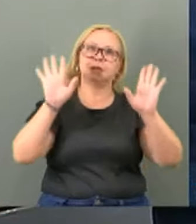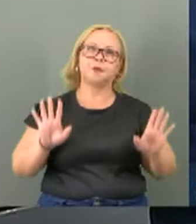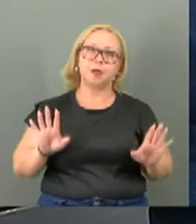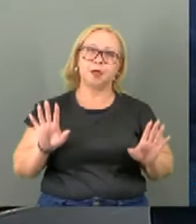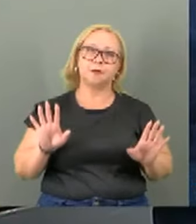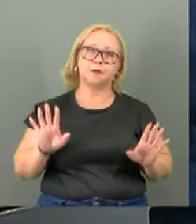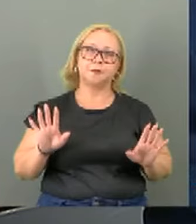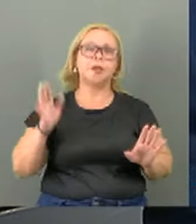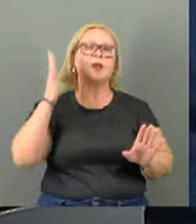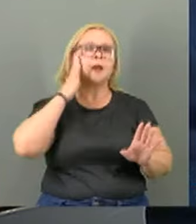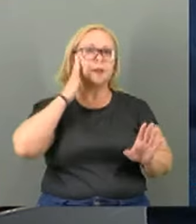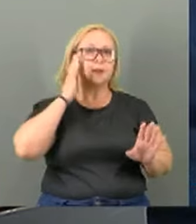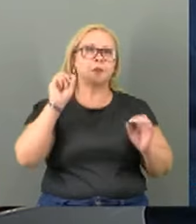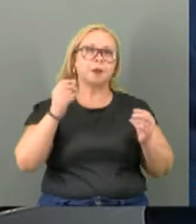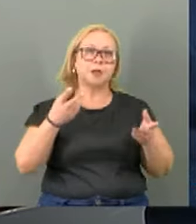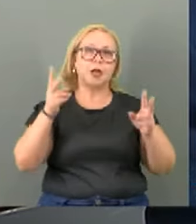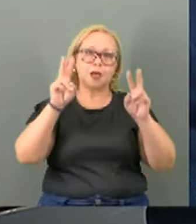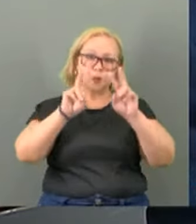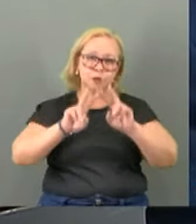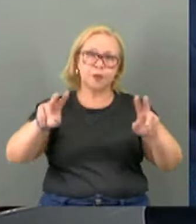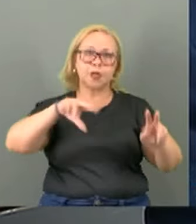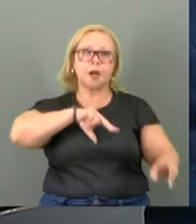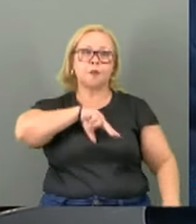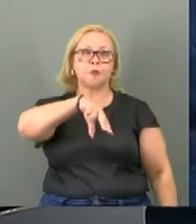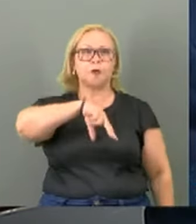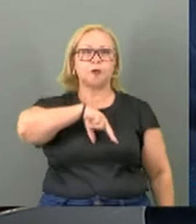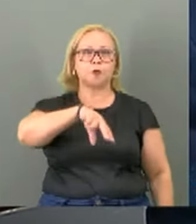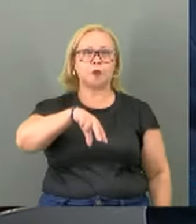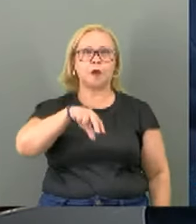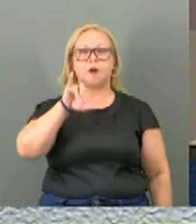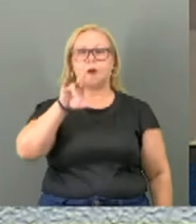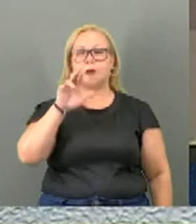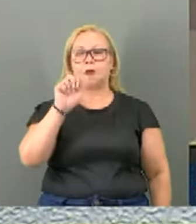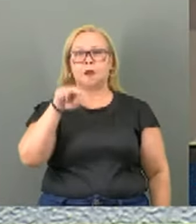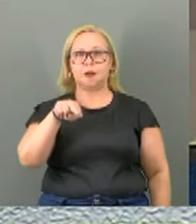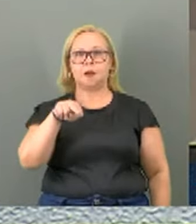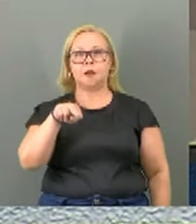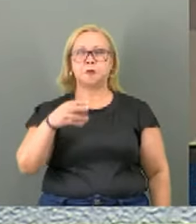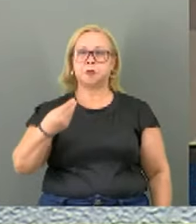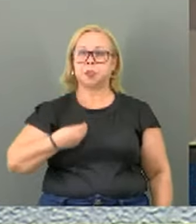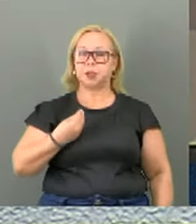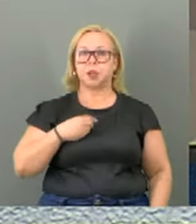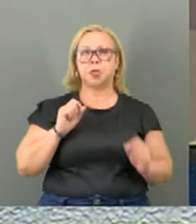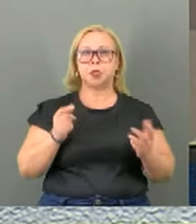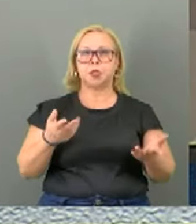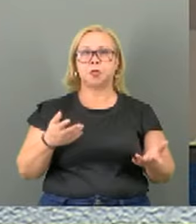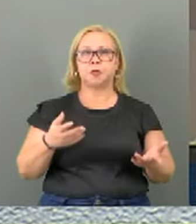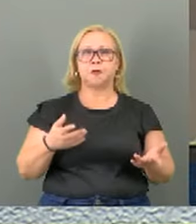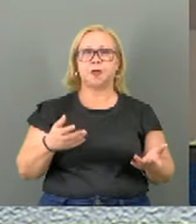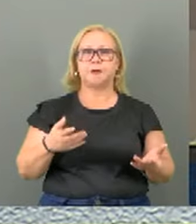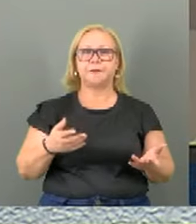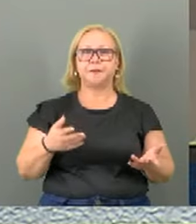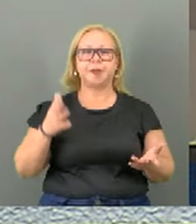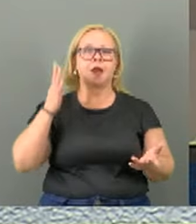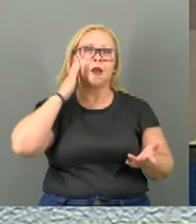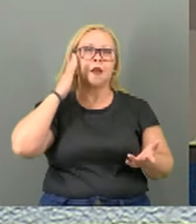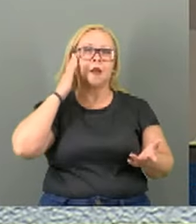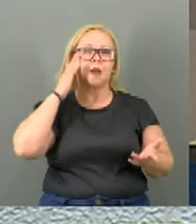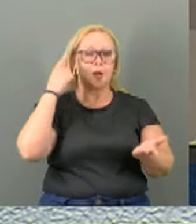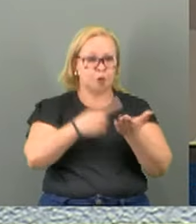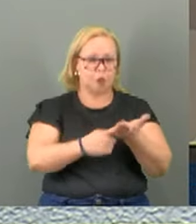porque sabemos que ele deve estar nos vendo lá em Portugal, o William Rogato, se ele estiver com esse medo, ele esquece, até porque é um